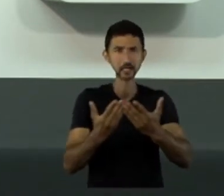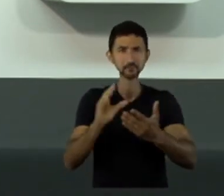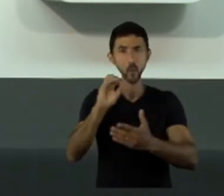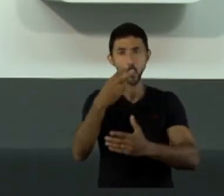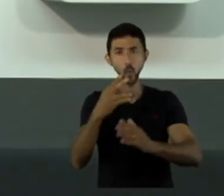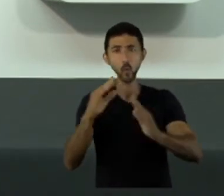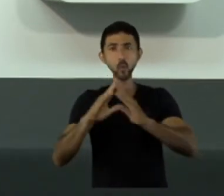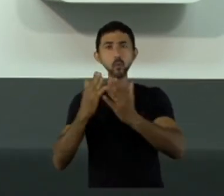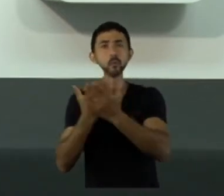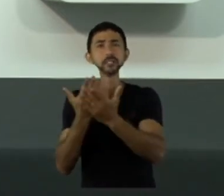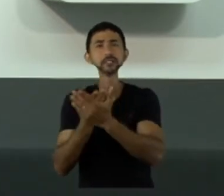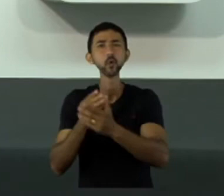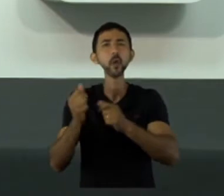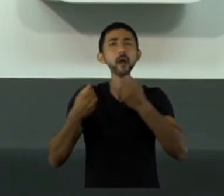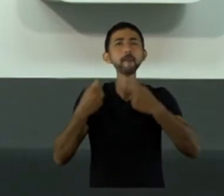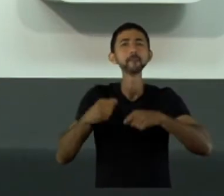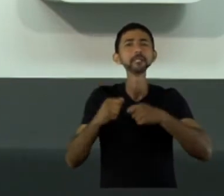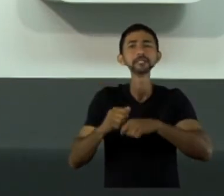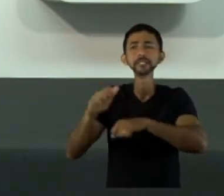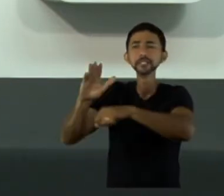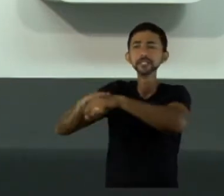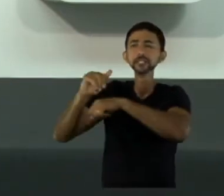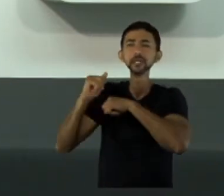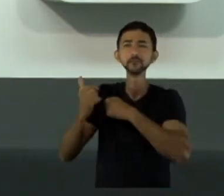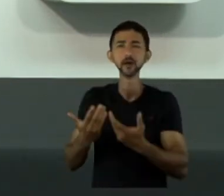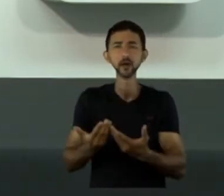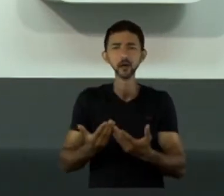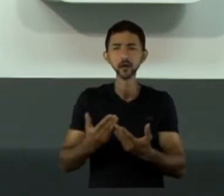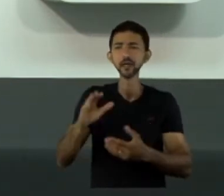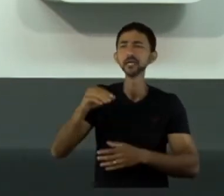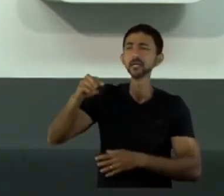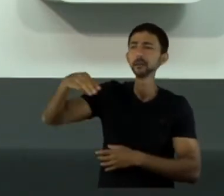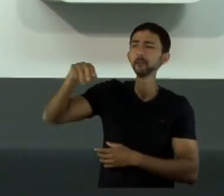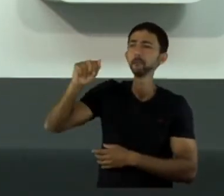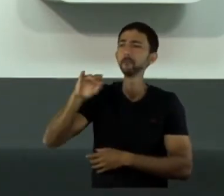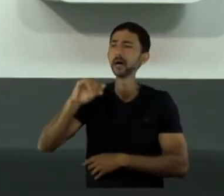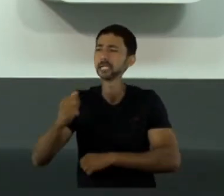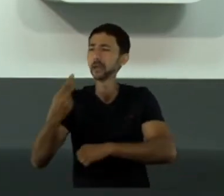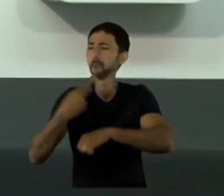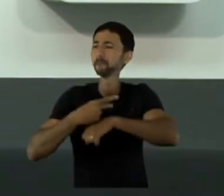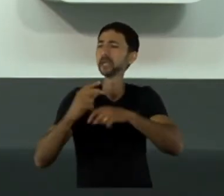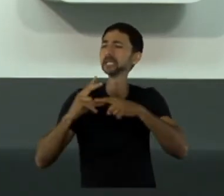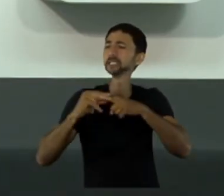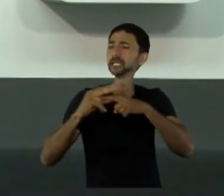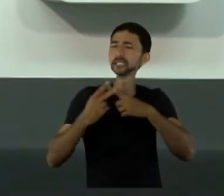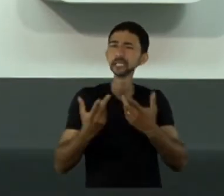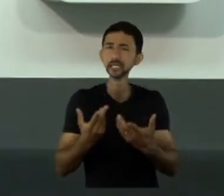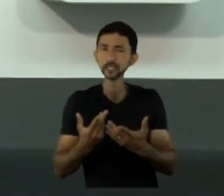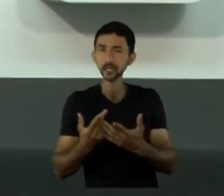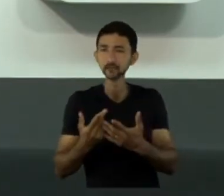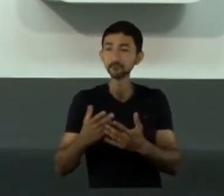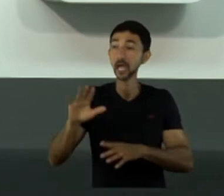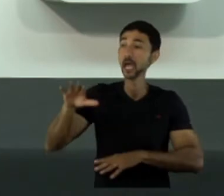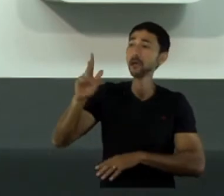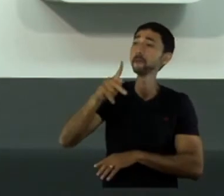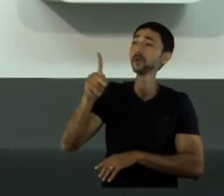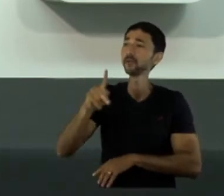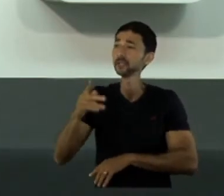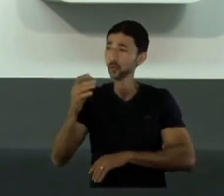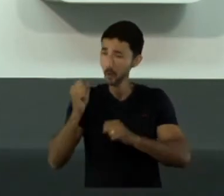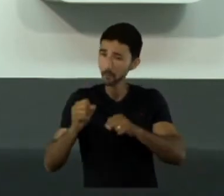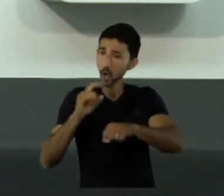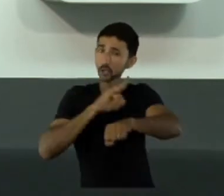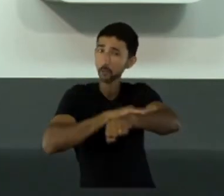você precisa chamar um coleguinha, você fala: "Ei, Maria, empresta a tua caneta. Ei, professora, posso ir ao